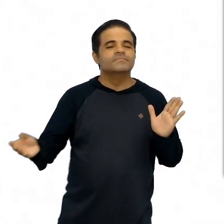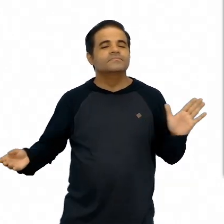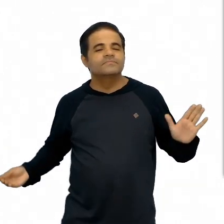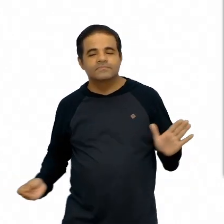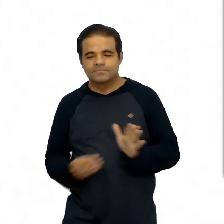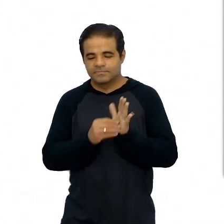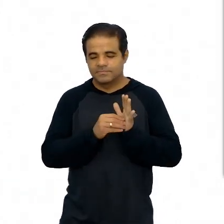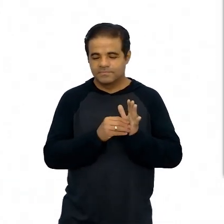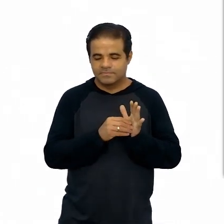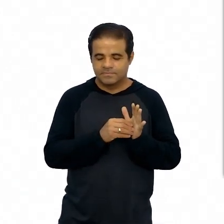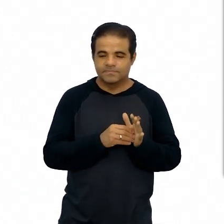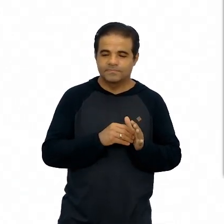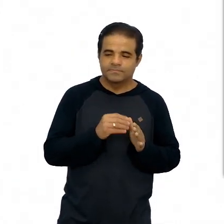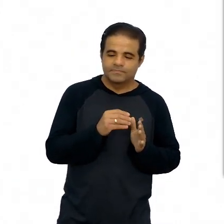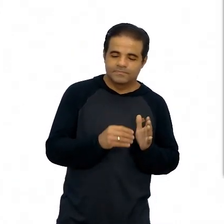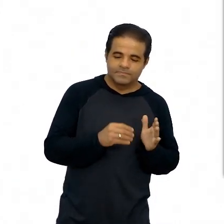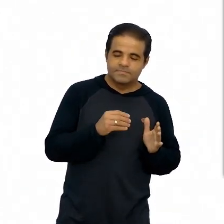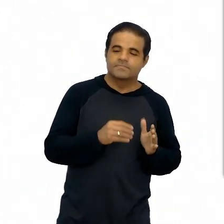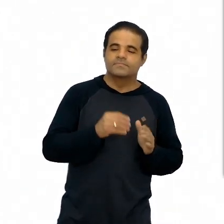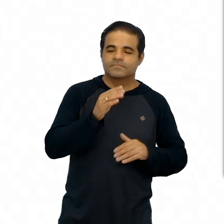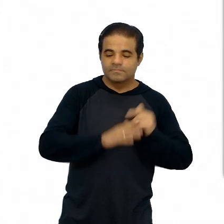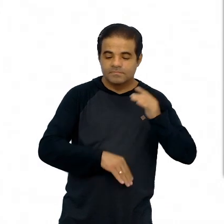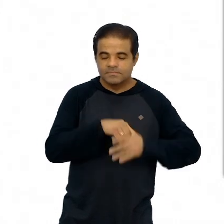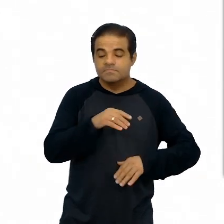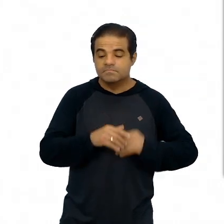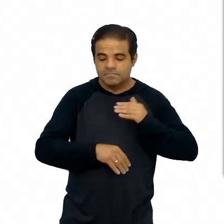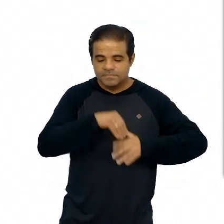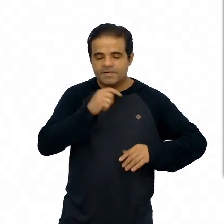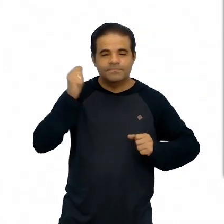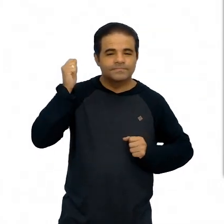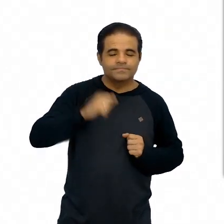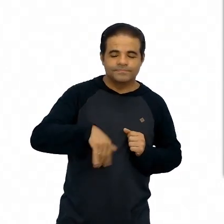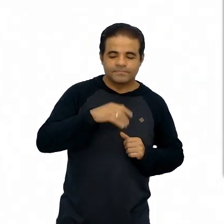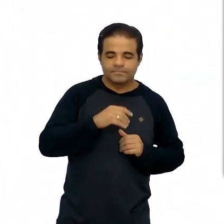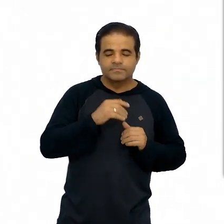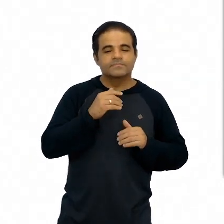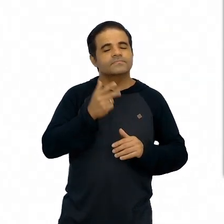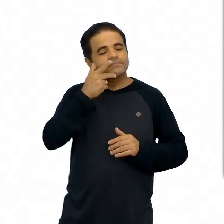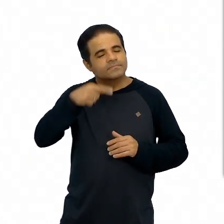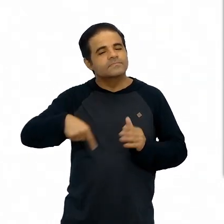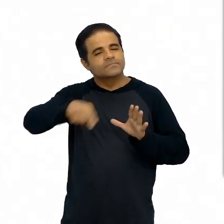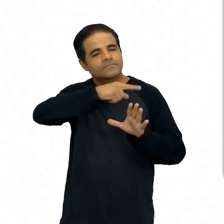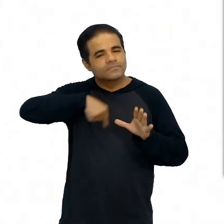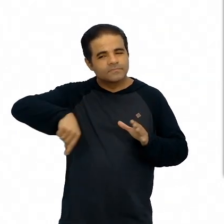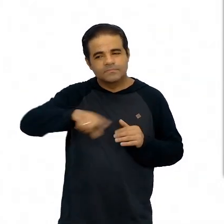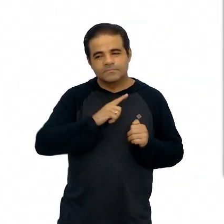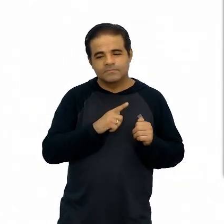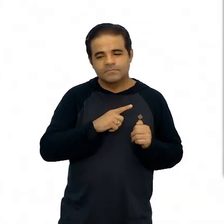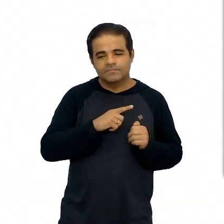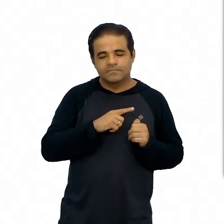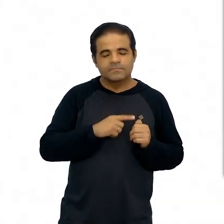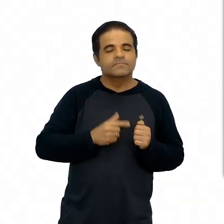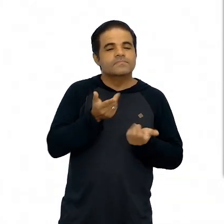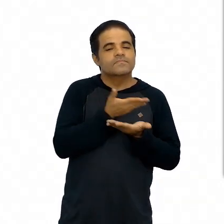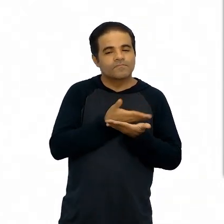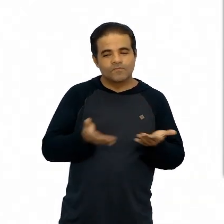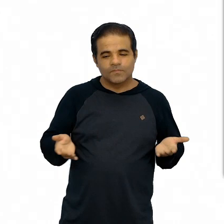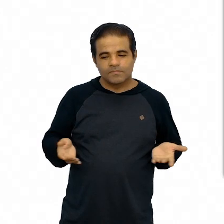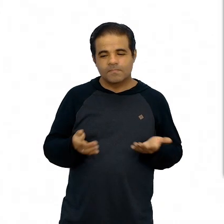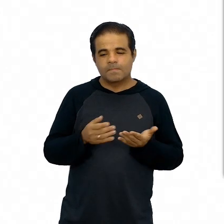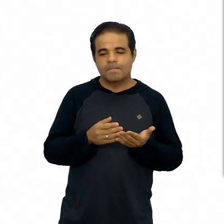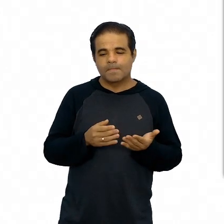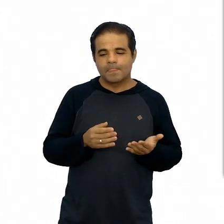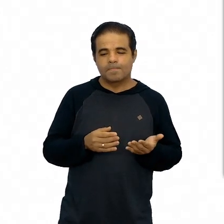que o perímetro é a medida do contorno de uma figura poligonal e que esse contorno demarca uma superfície, que